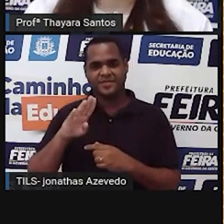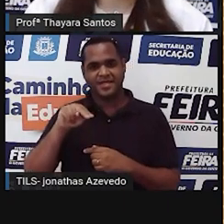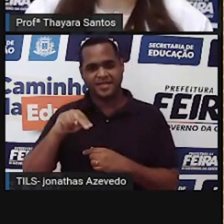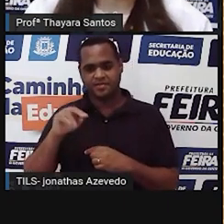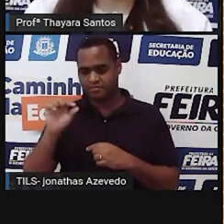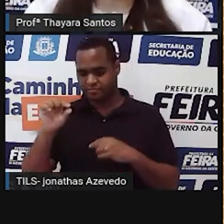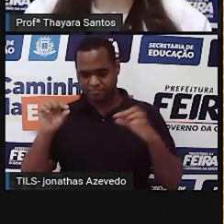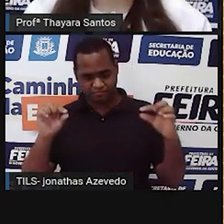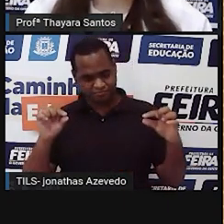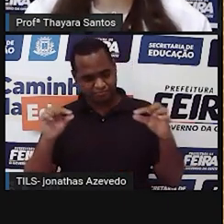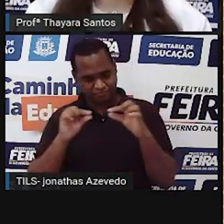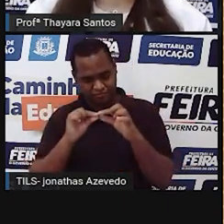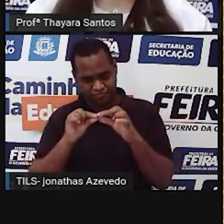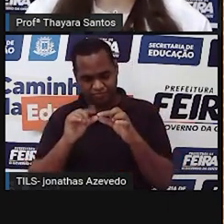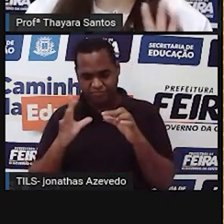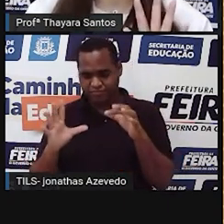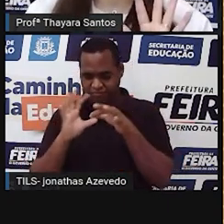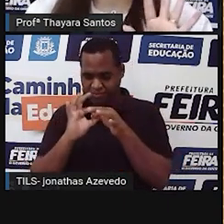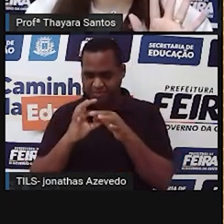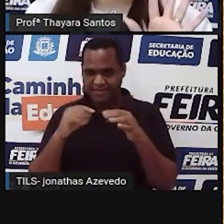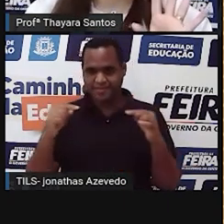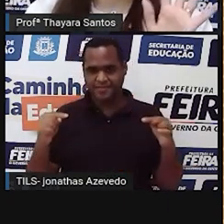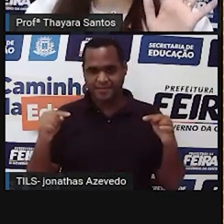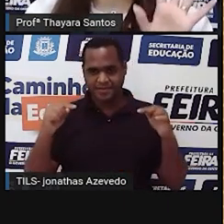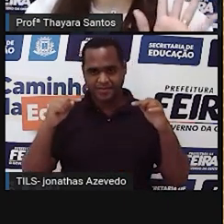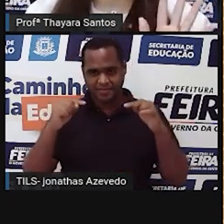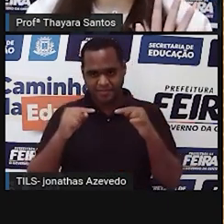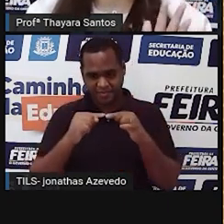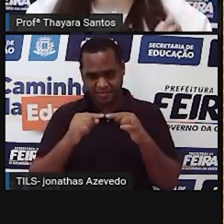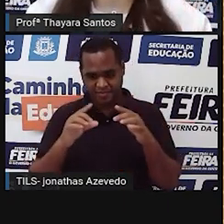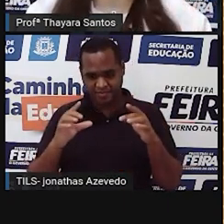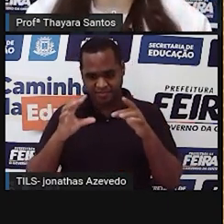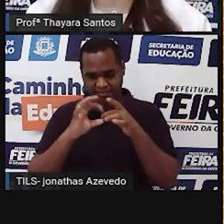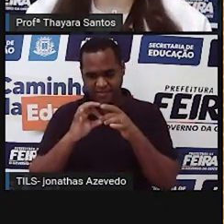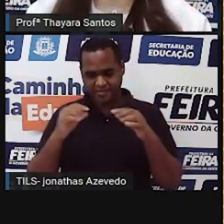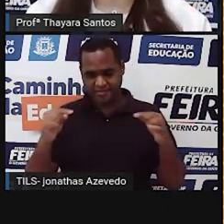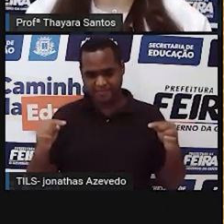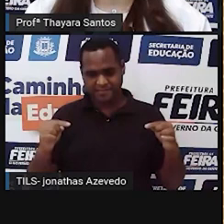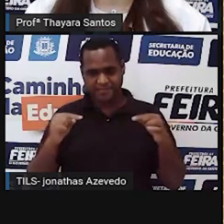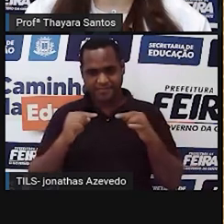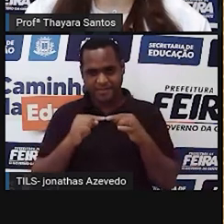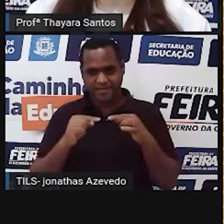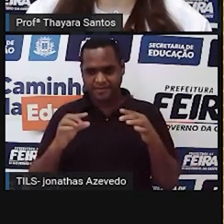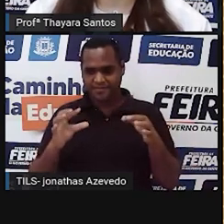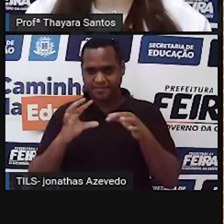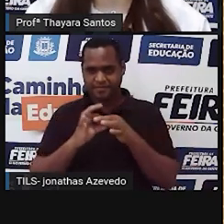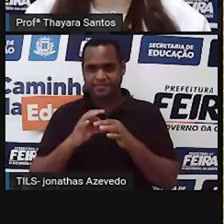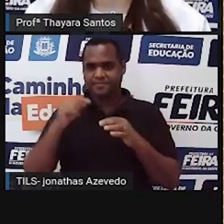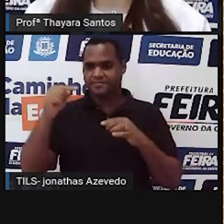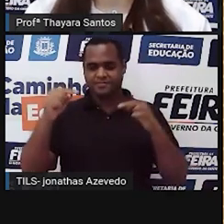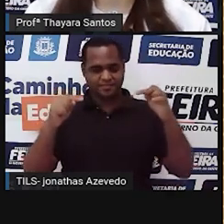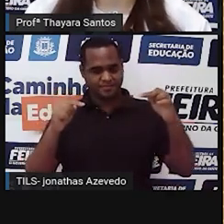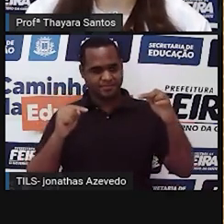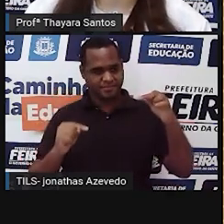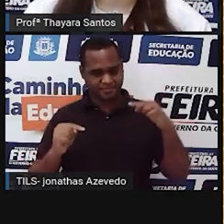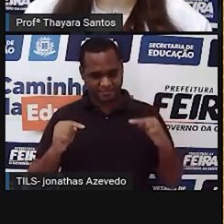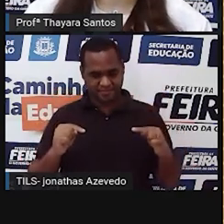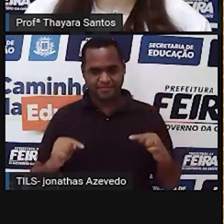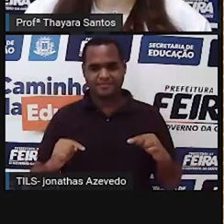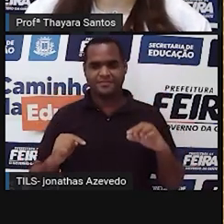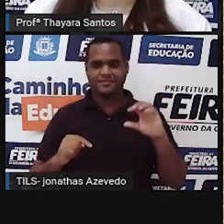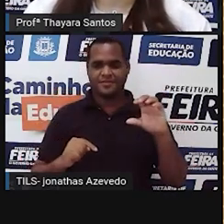para formar os genes e tem aqueles cinco tipos de bases nitrogenadas, né? Que é citosina, guanina,